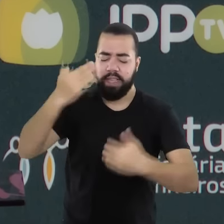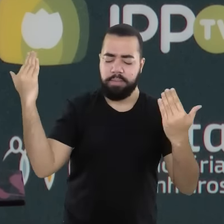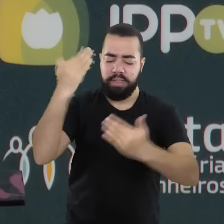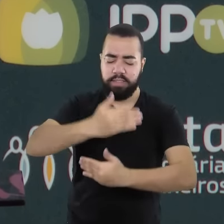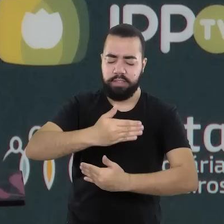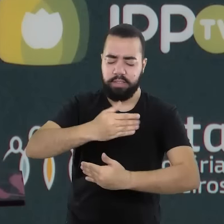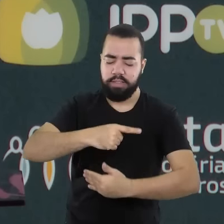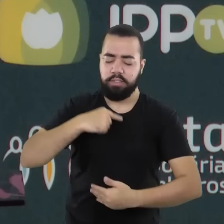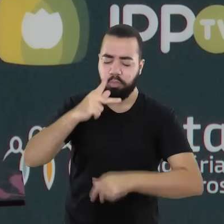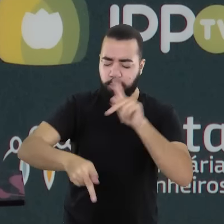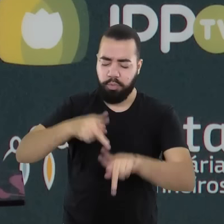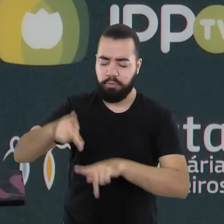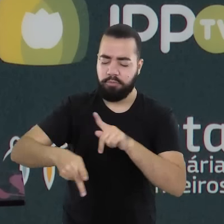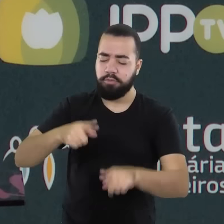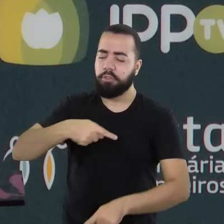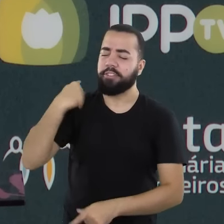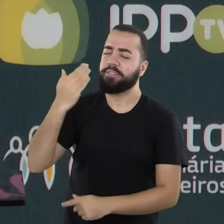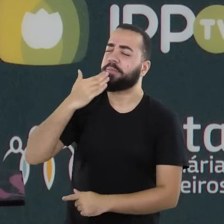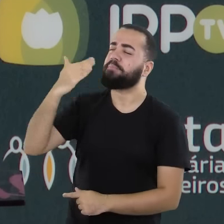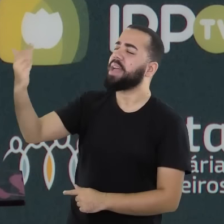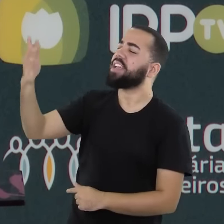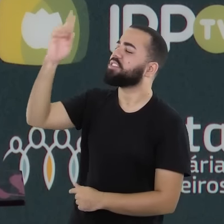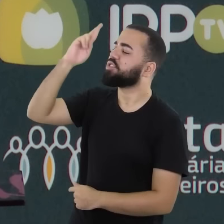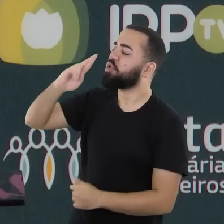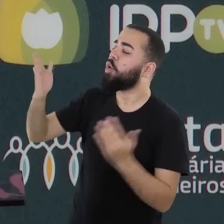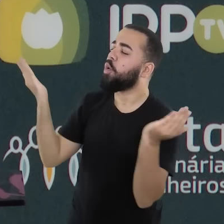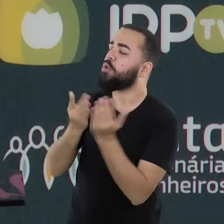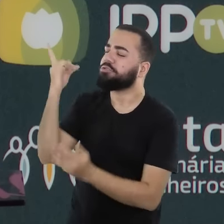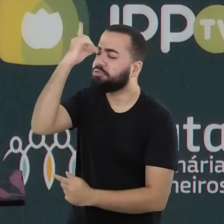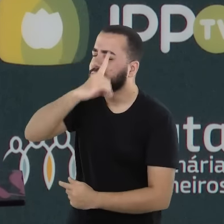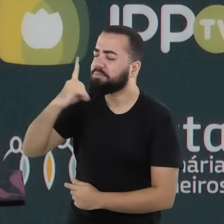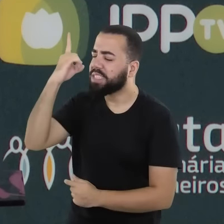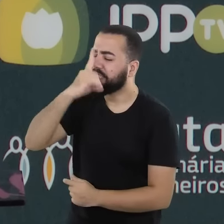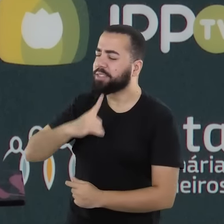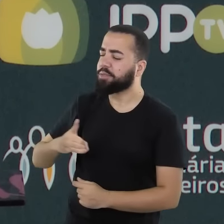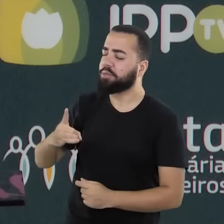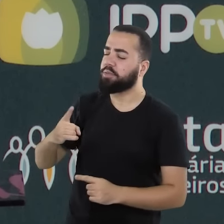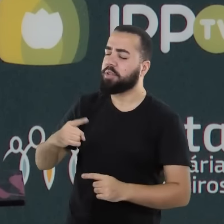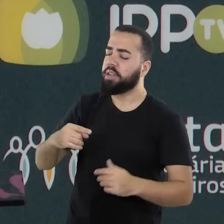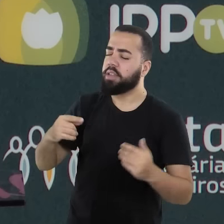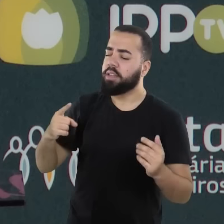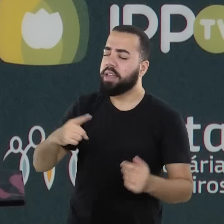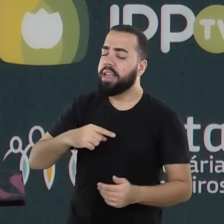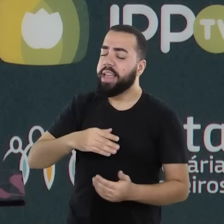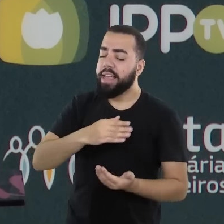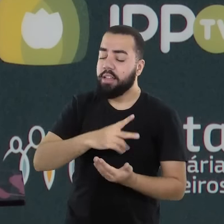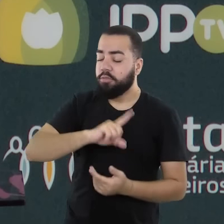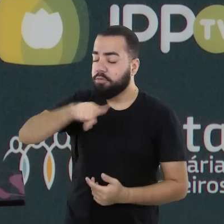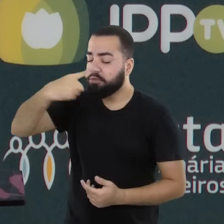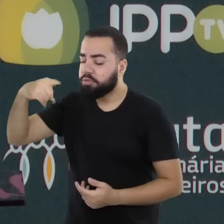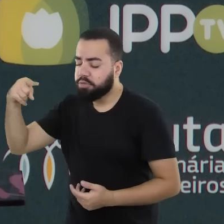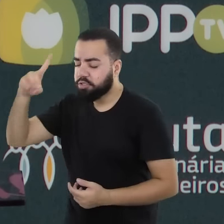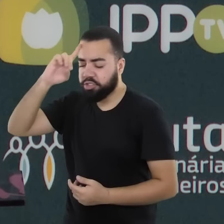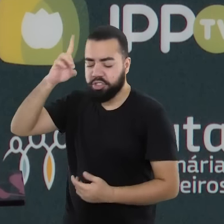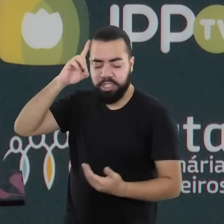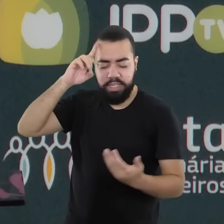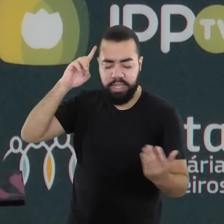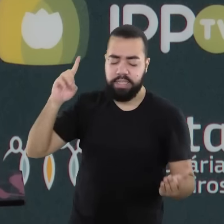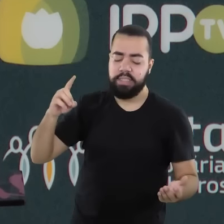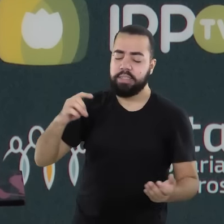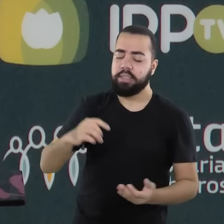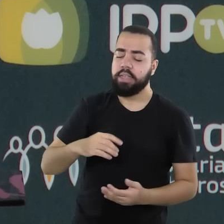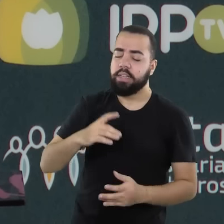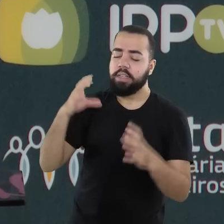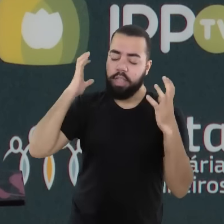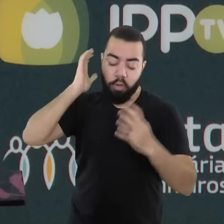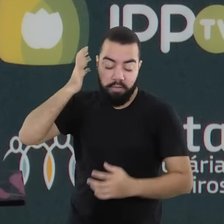Pedimos agora, pedimos por esse domingo, pedimos por esses 3 dias que estaremos juntos aqui orando,